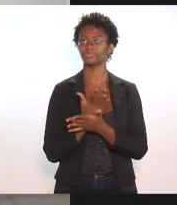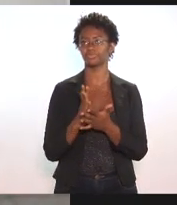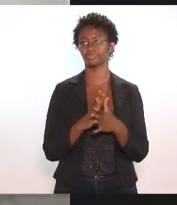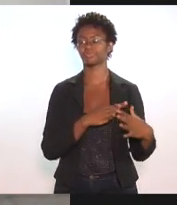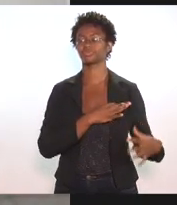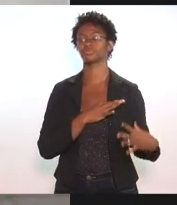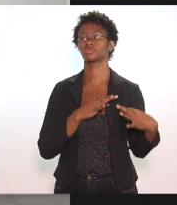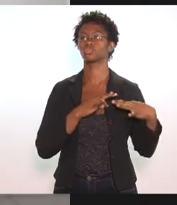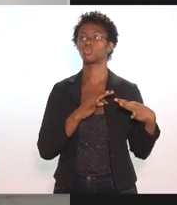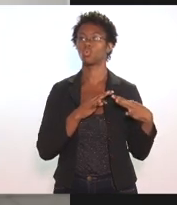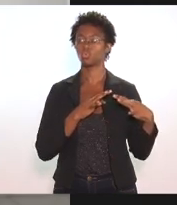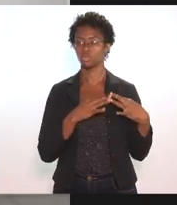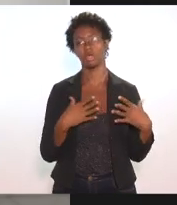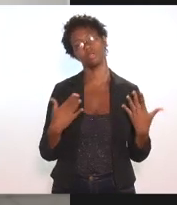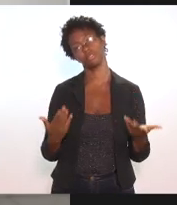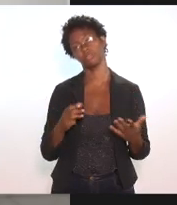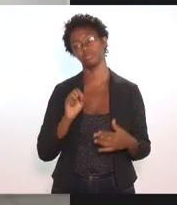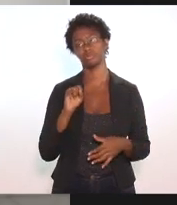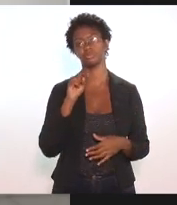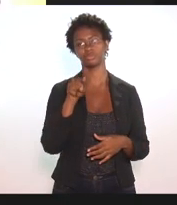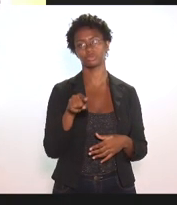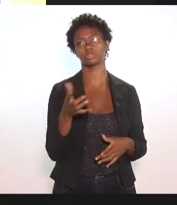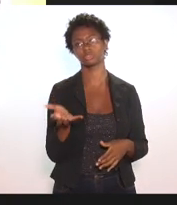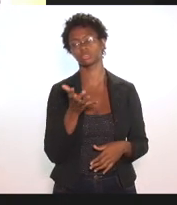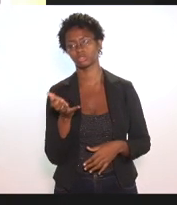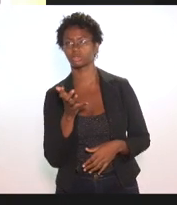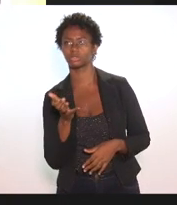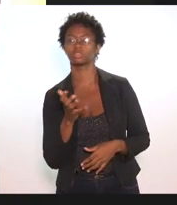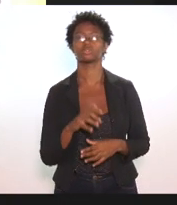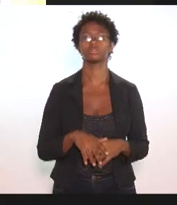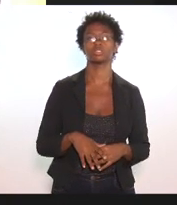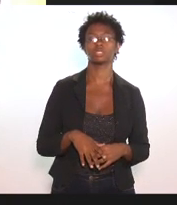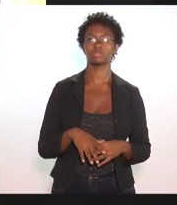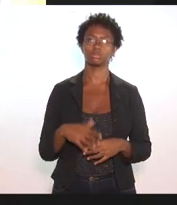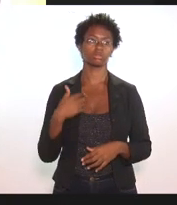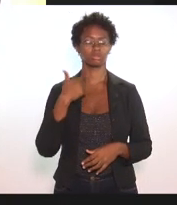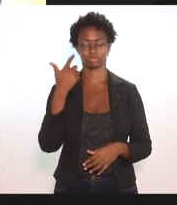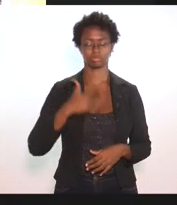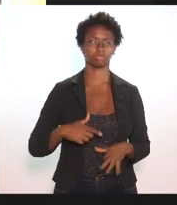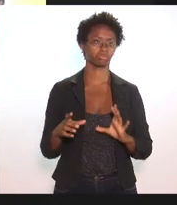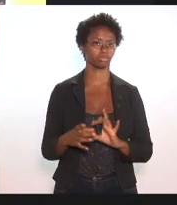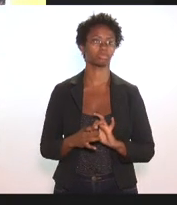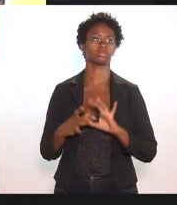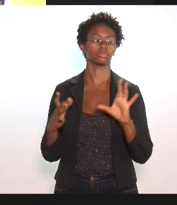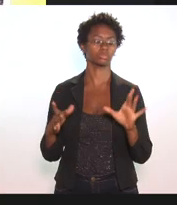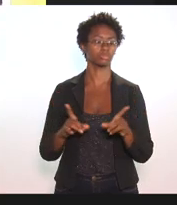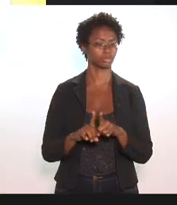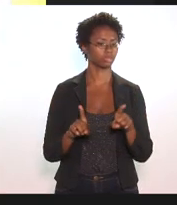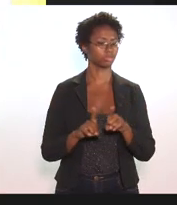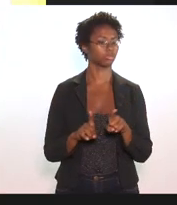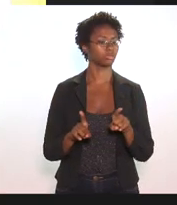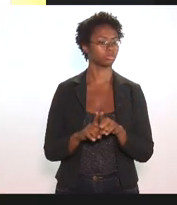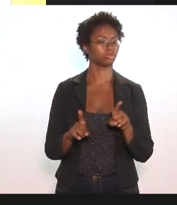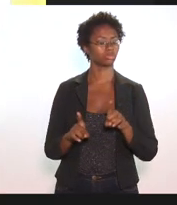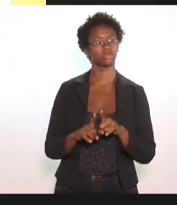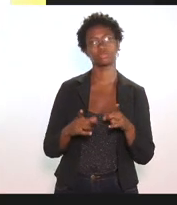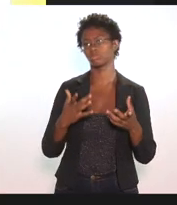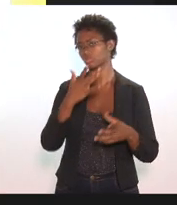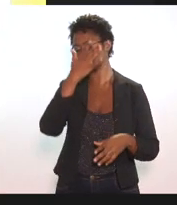voluntários. Então, se a senhora quiser, enfim, me disponibilizo a estar indicando voluntários que estão